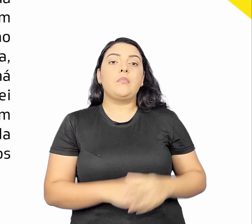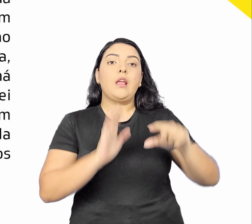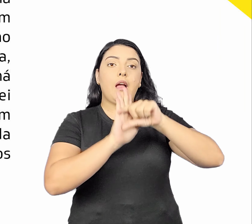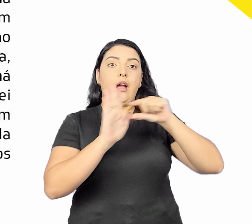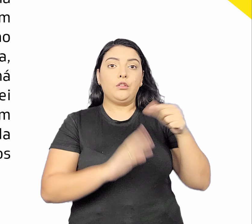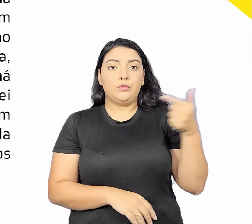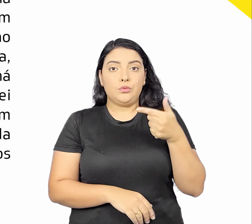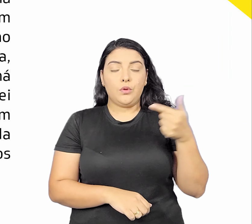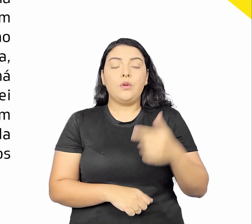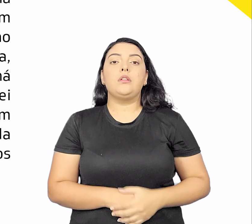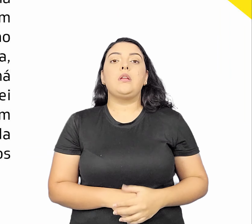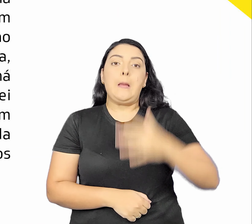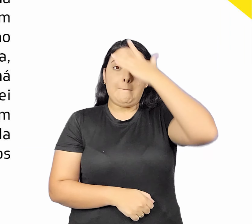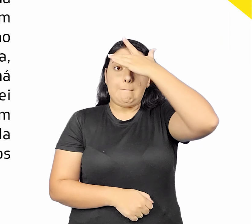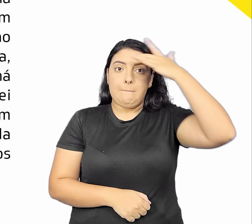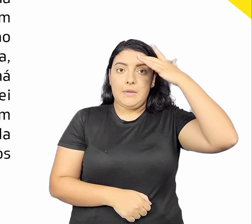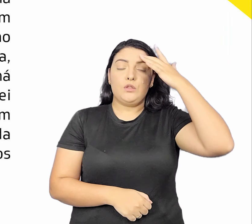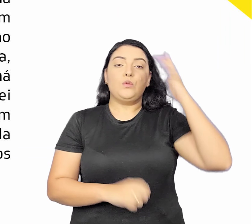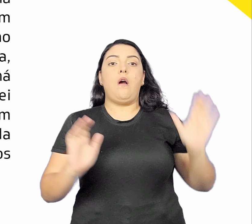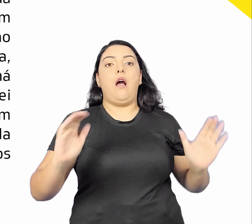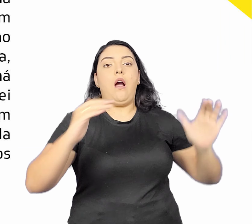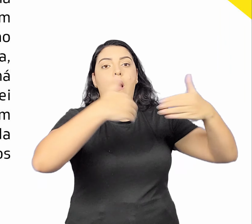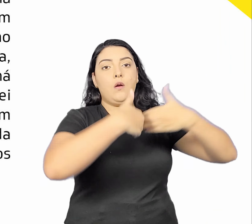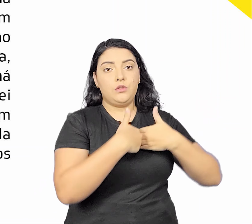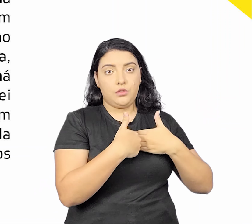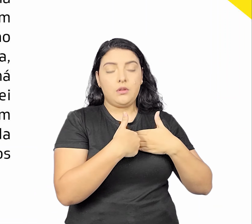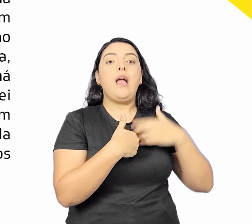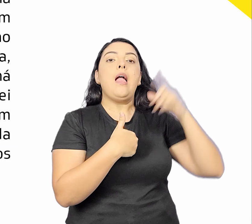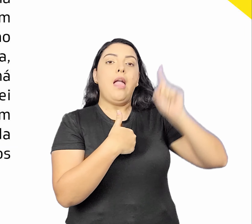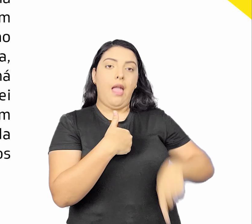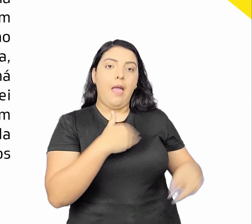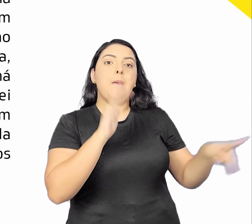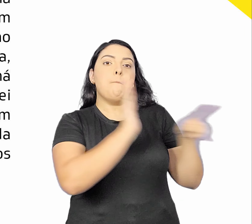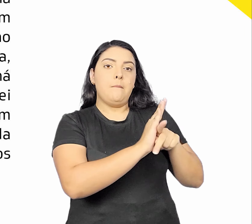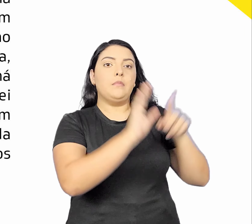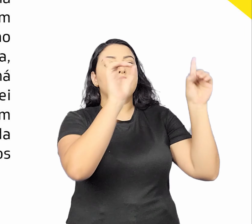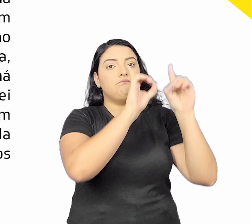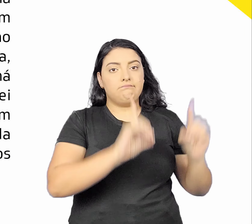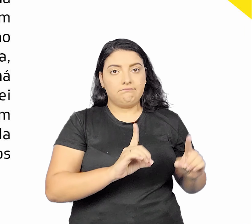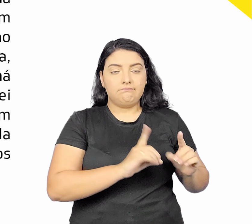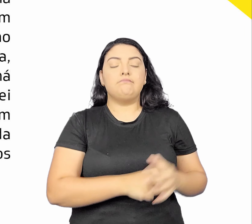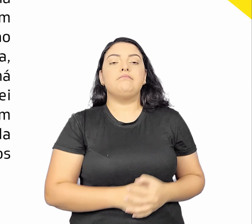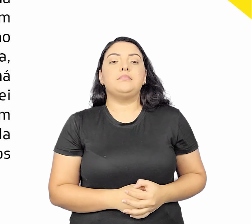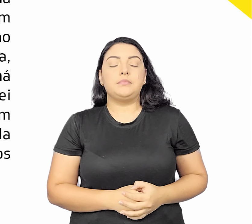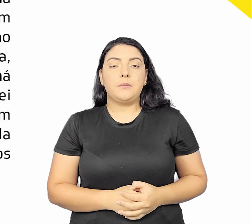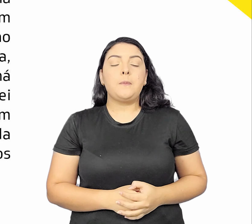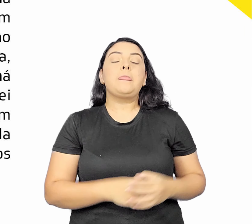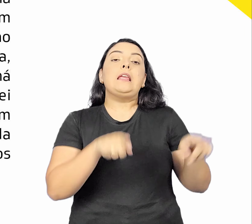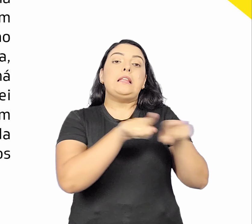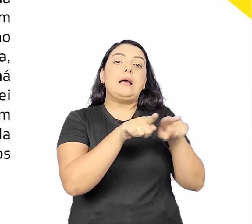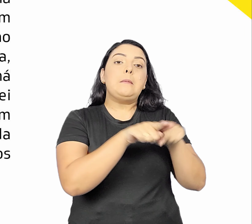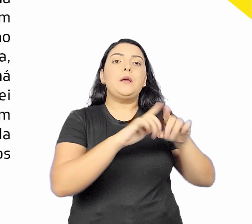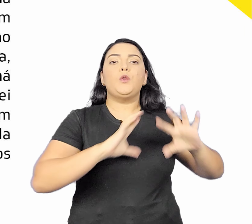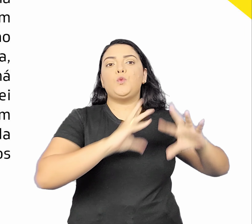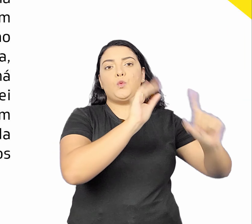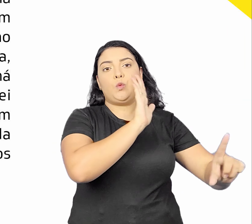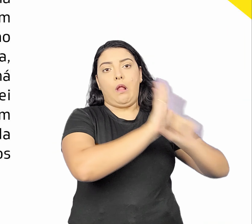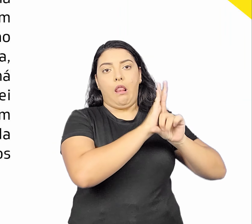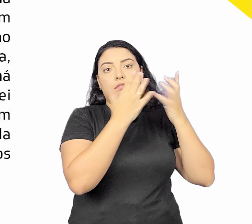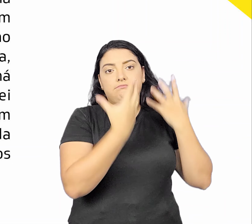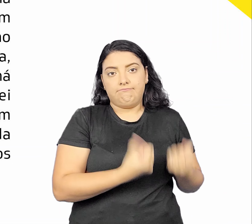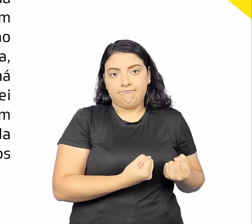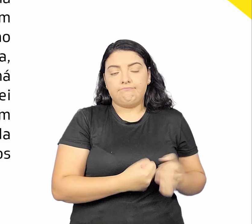artigo 2º Onde a pessoa com transtorno do espectro autista é considerada pessoa com deficiência para todos